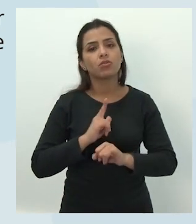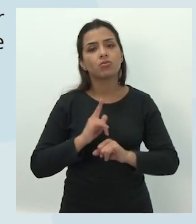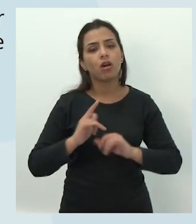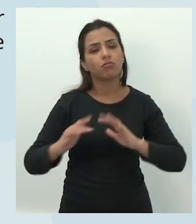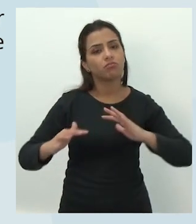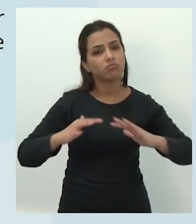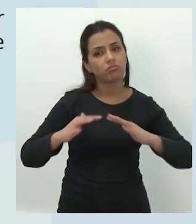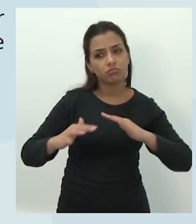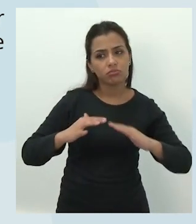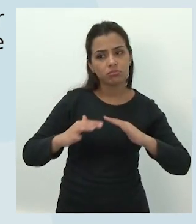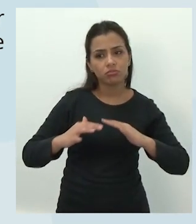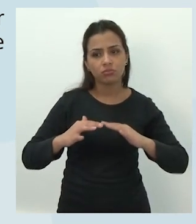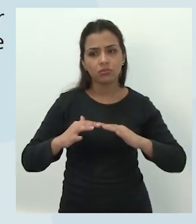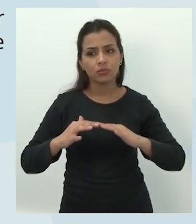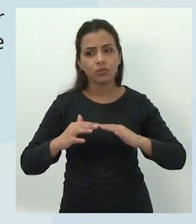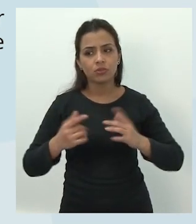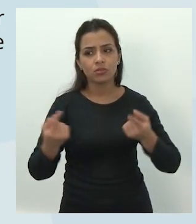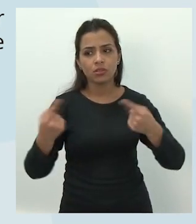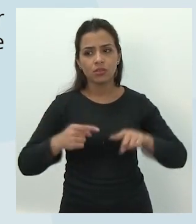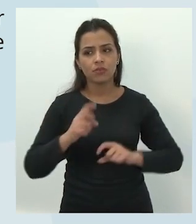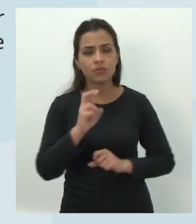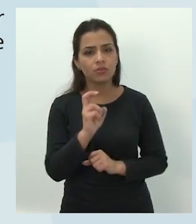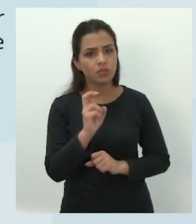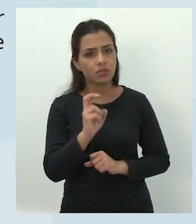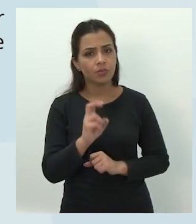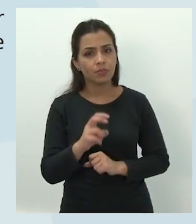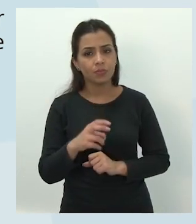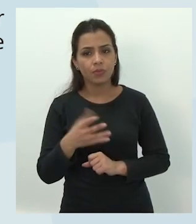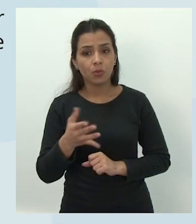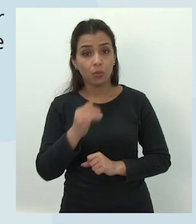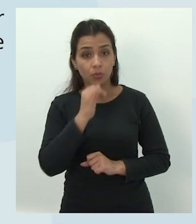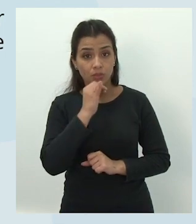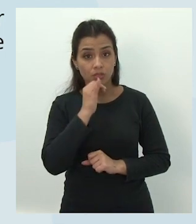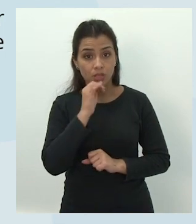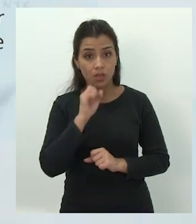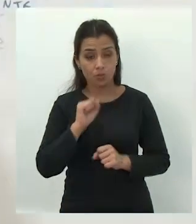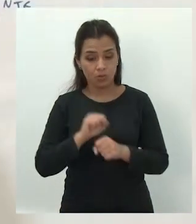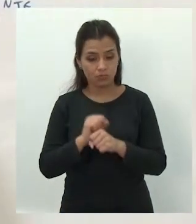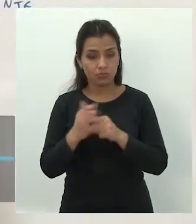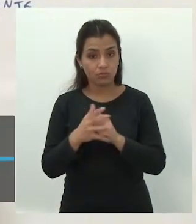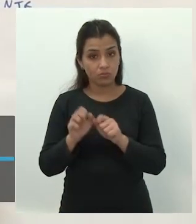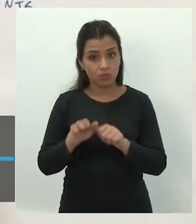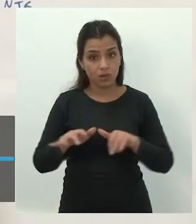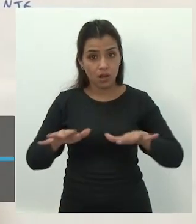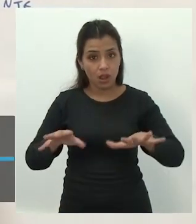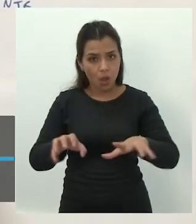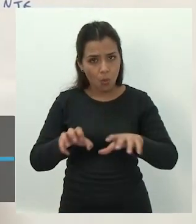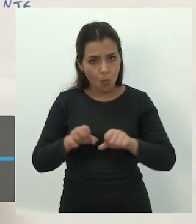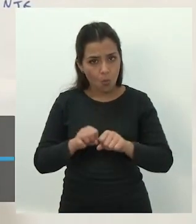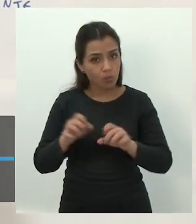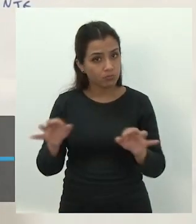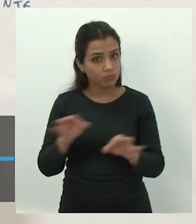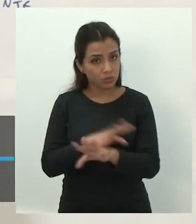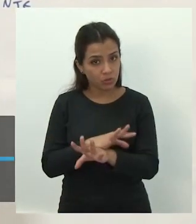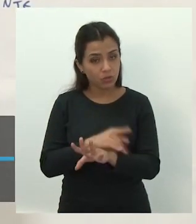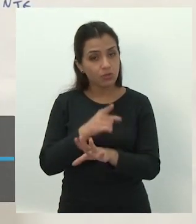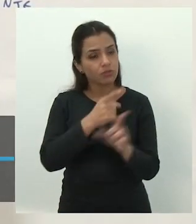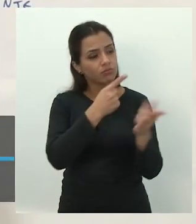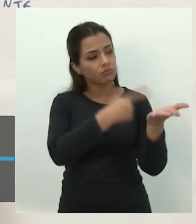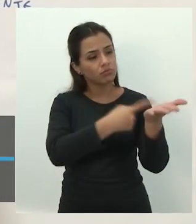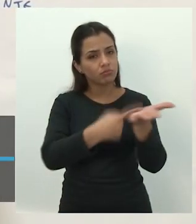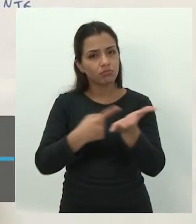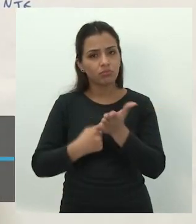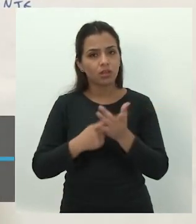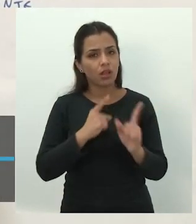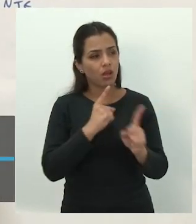tá? No desafio 5. Então, aí, quando na volta da pandemia, vocês vão combinar com outros colegas e professor a viabilidade disso, né,